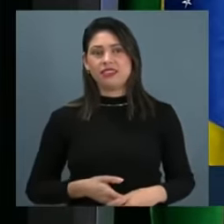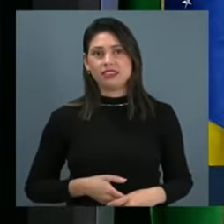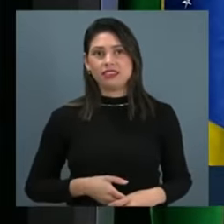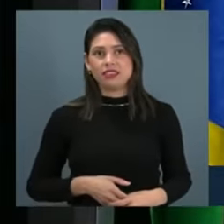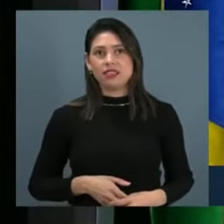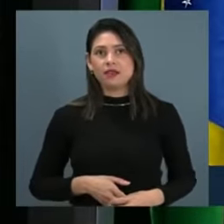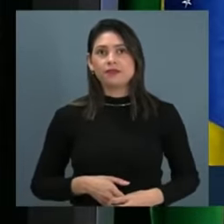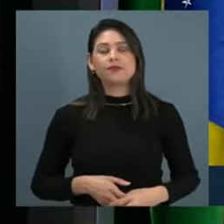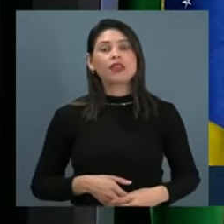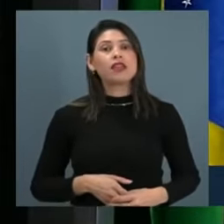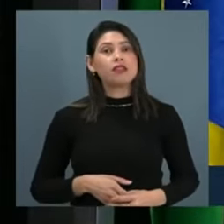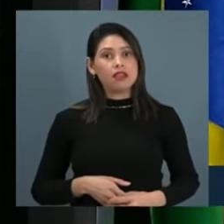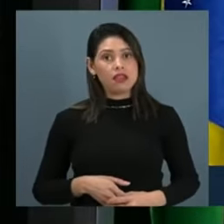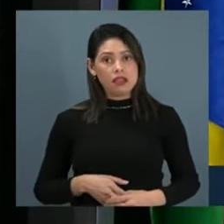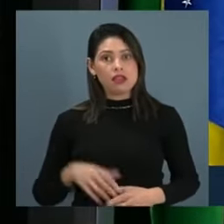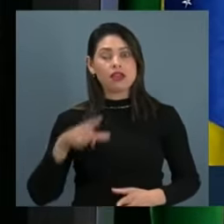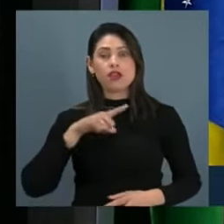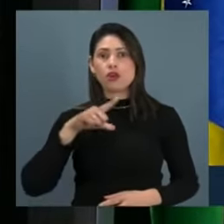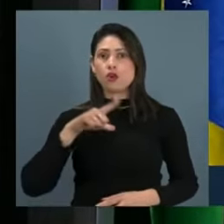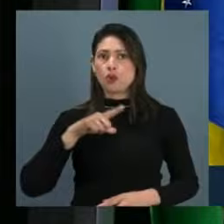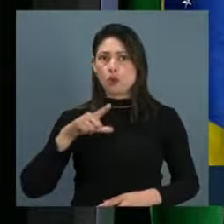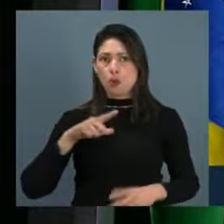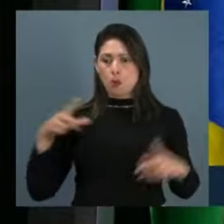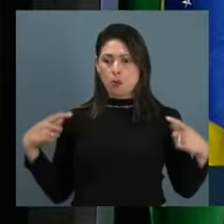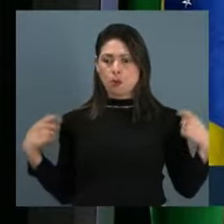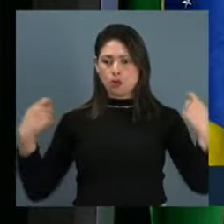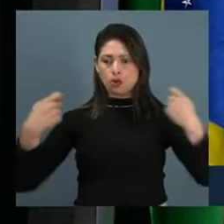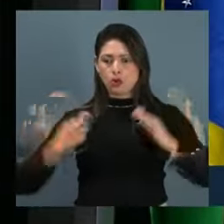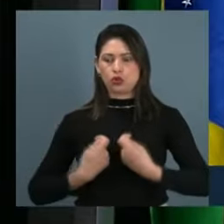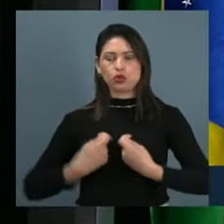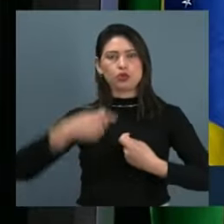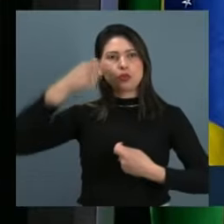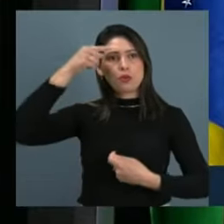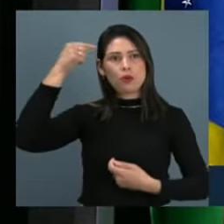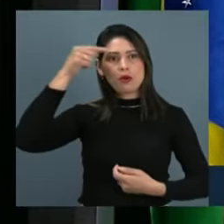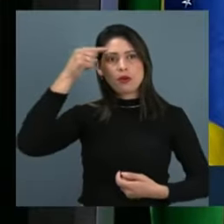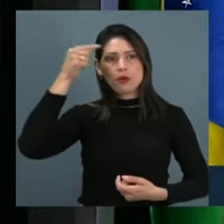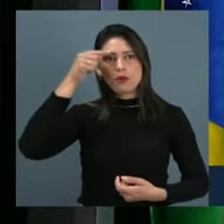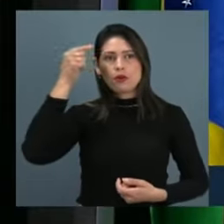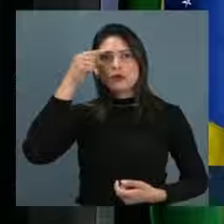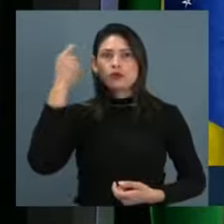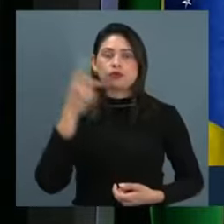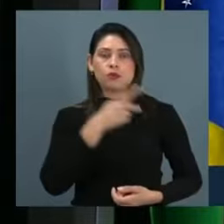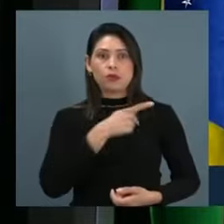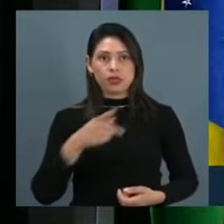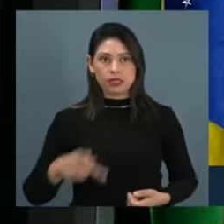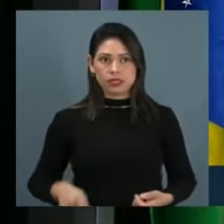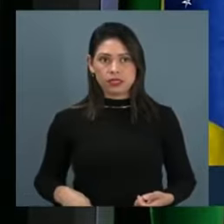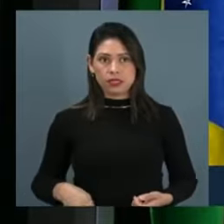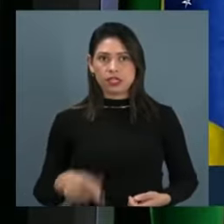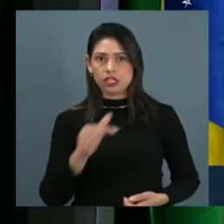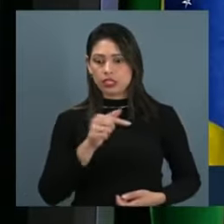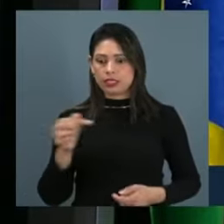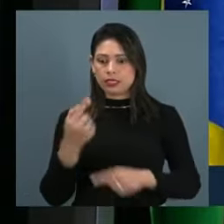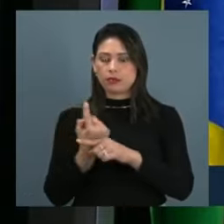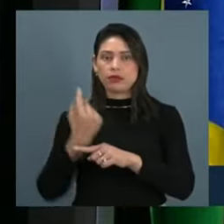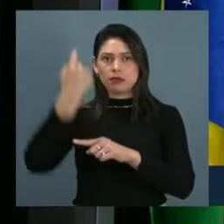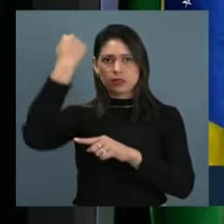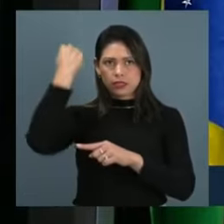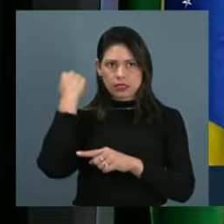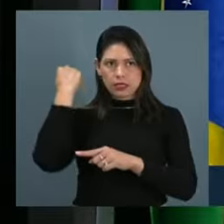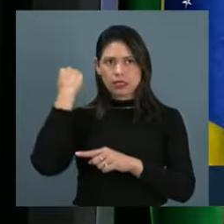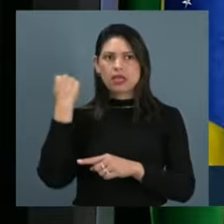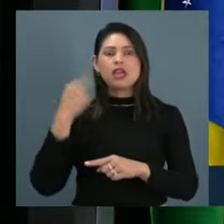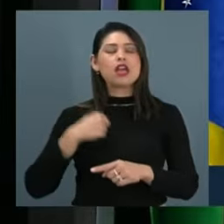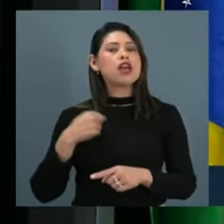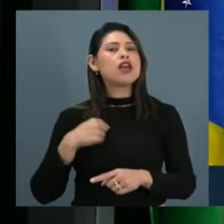Barroso, presidente do Supremo Tribunal Federal até a semana passada, que escolheu encerrar sua carreira